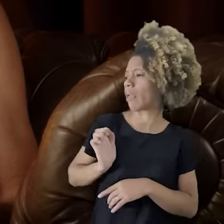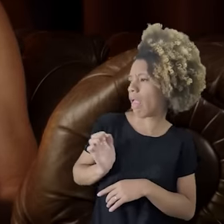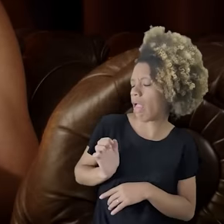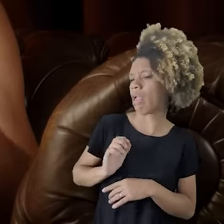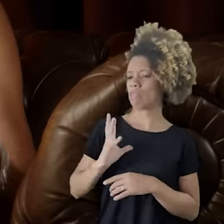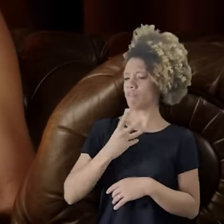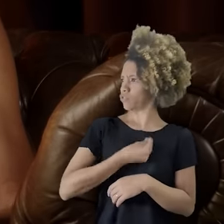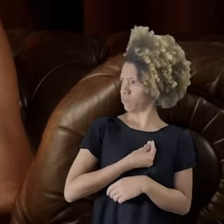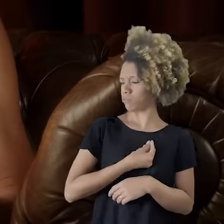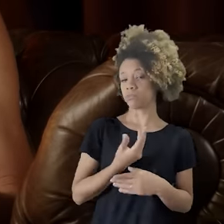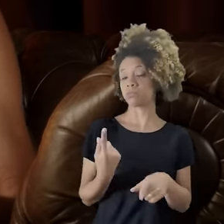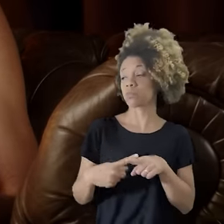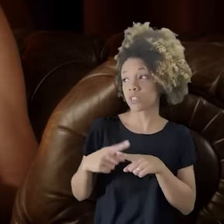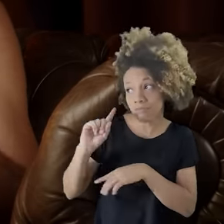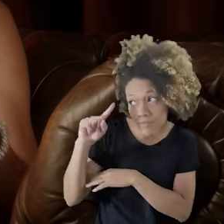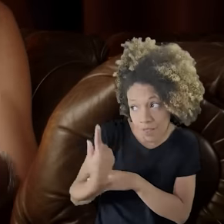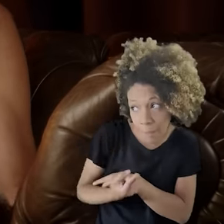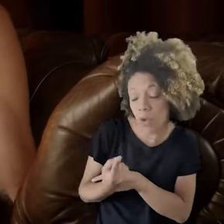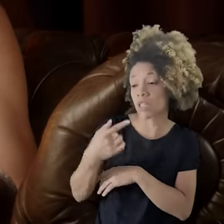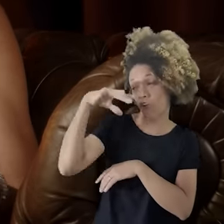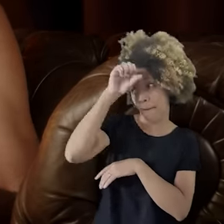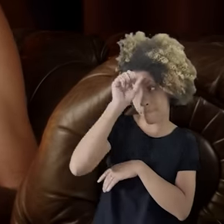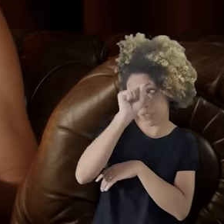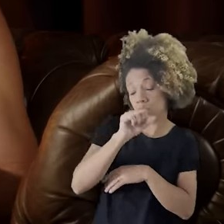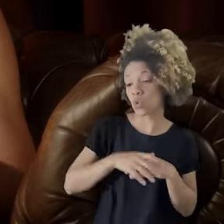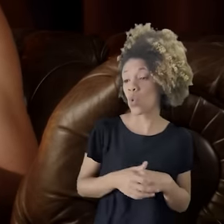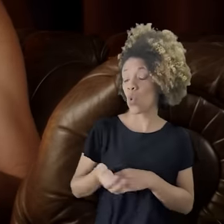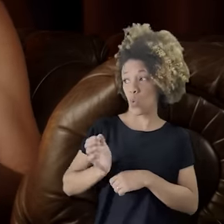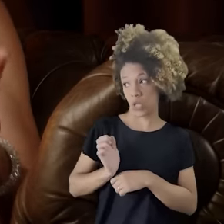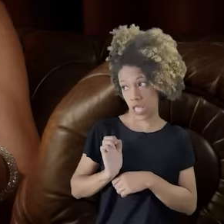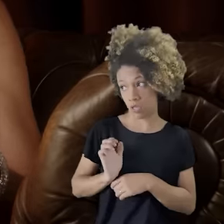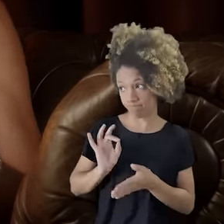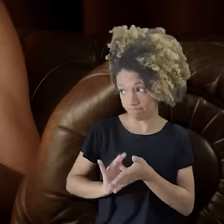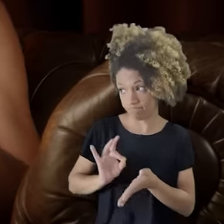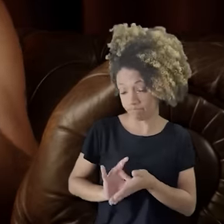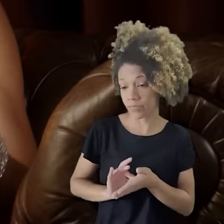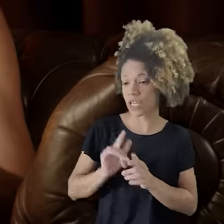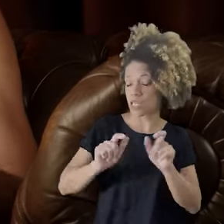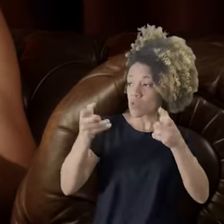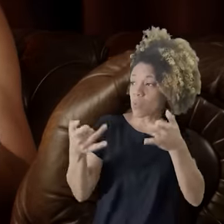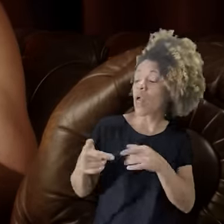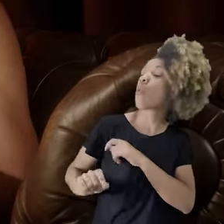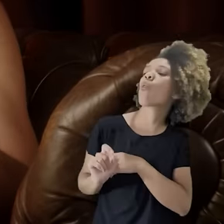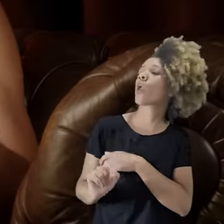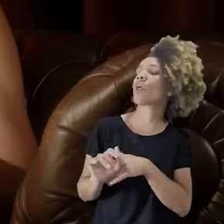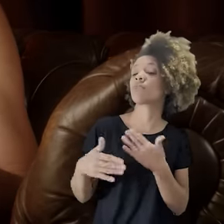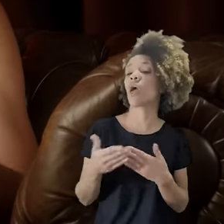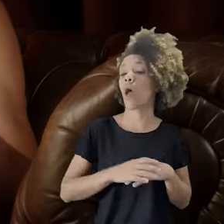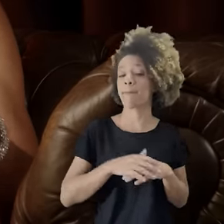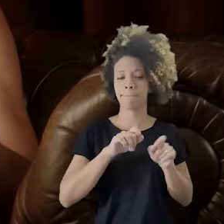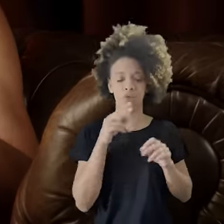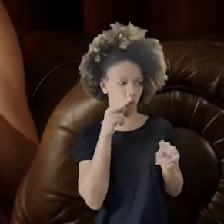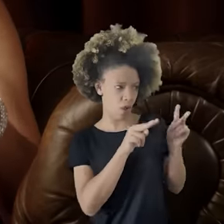gay travesti né porque depois que eu fui aprendendo é o gay em si que o pessoal fala ok então qualquer